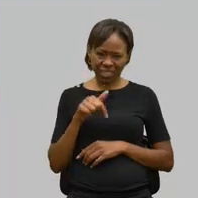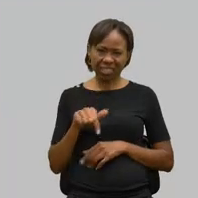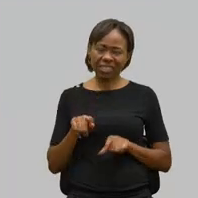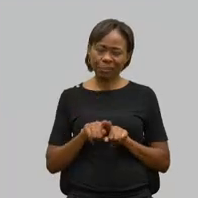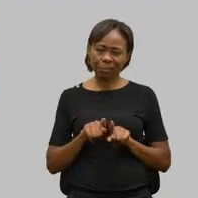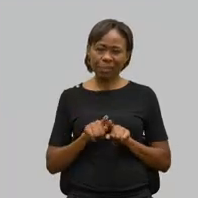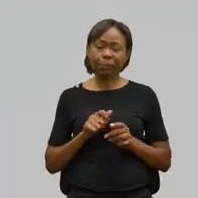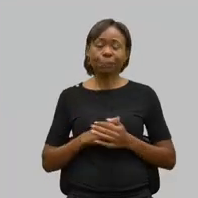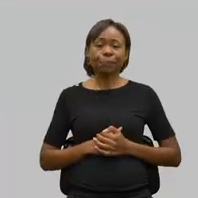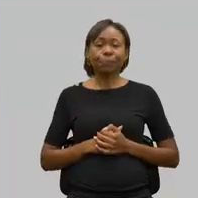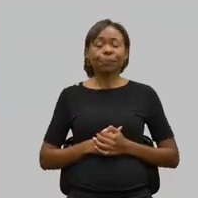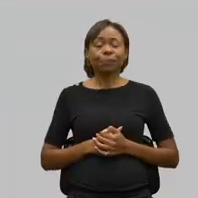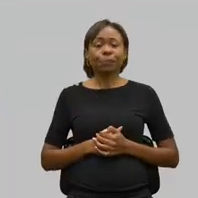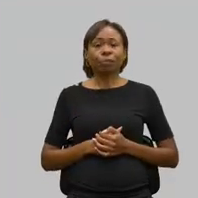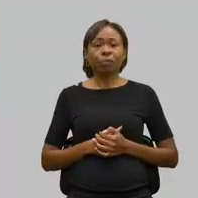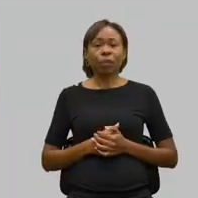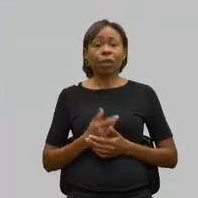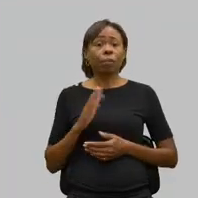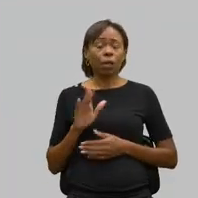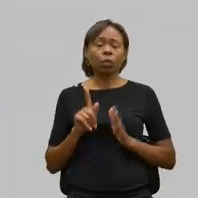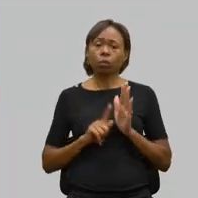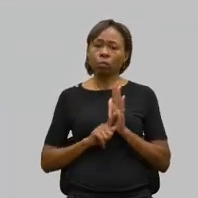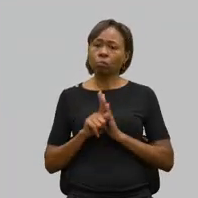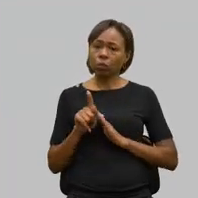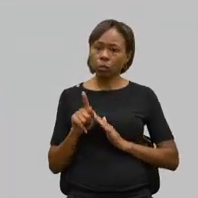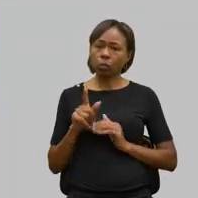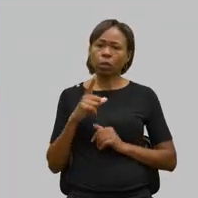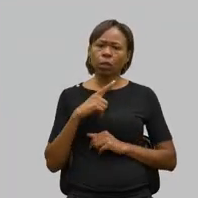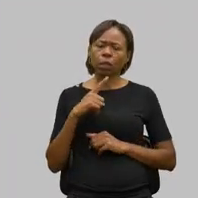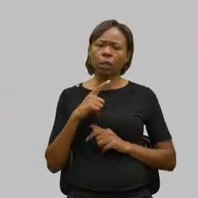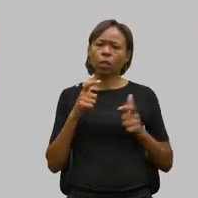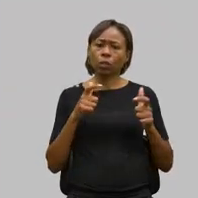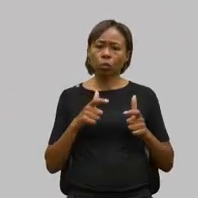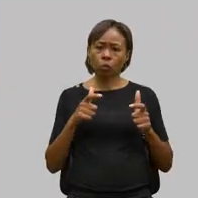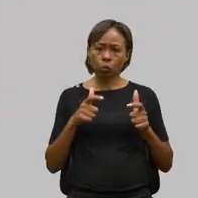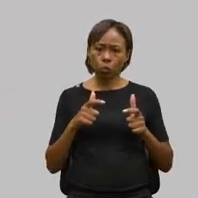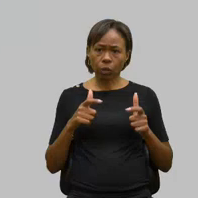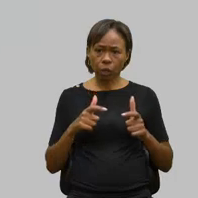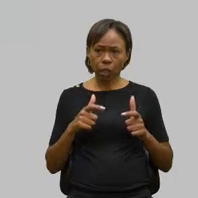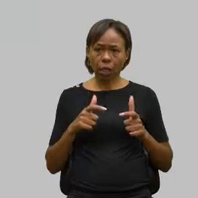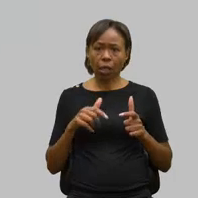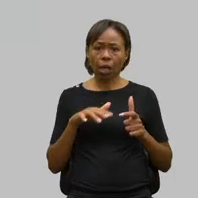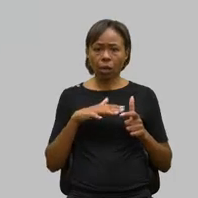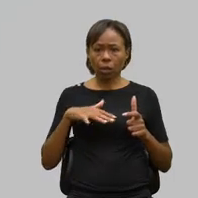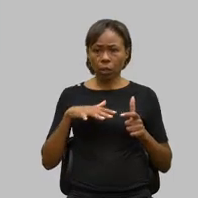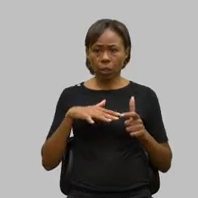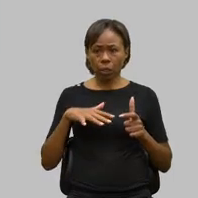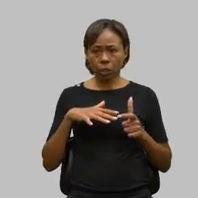Eu queria aqui deixar um questionamento. Nós temos uma região, está aqui o deputado Enes também,